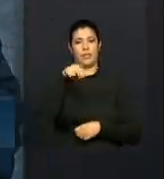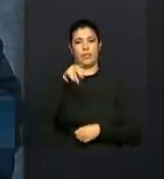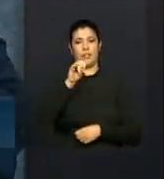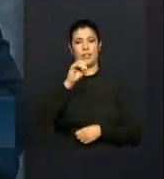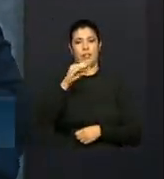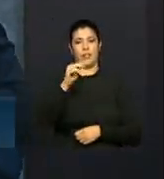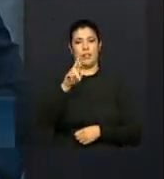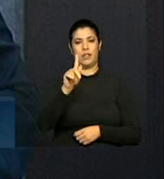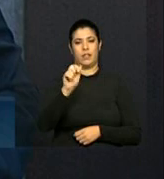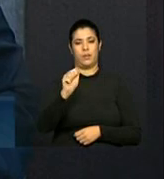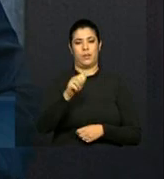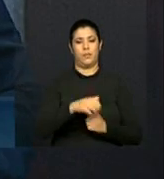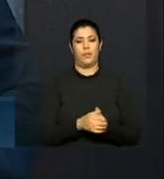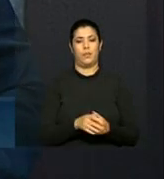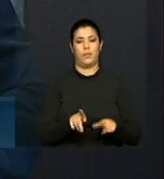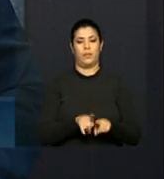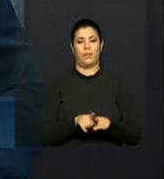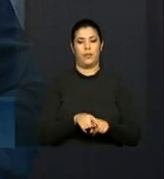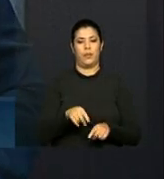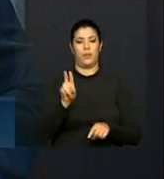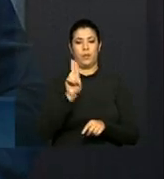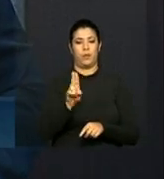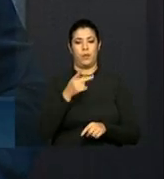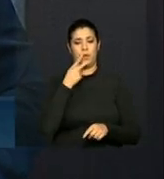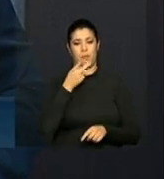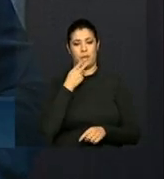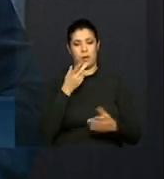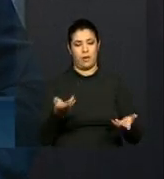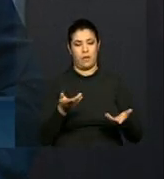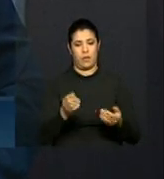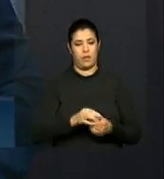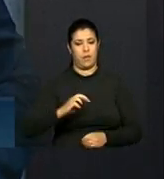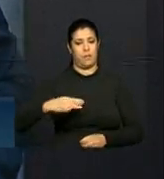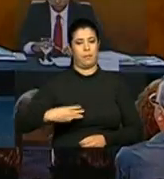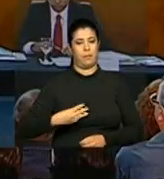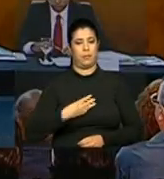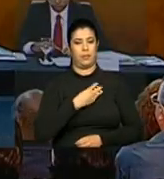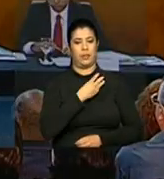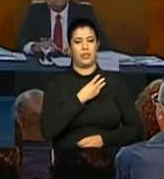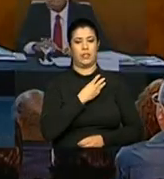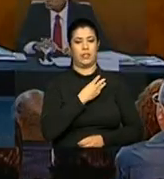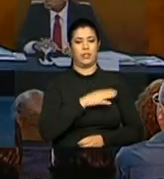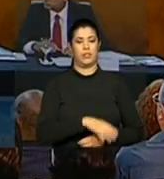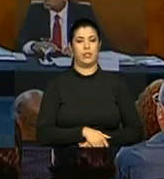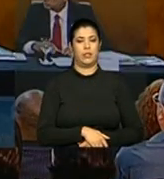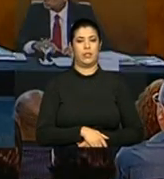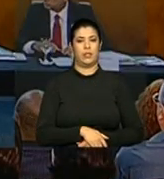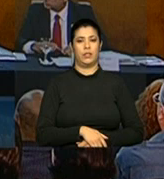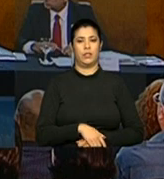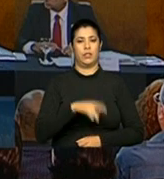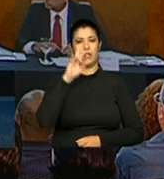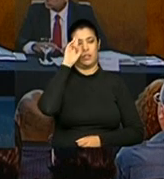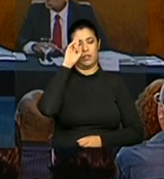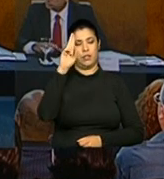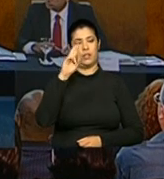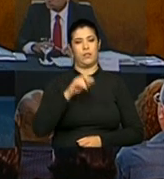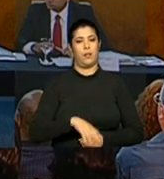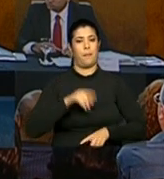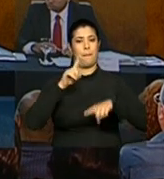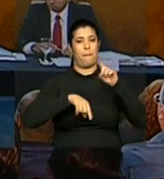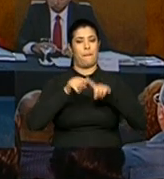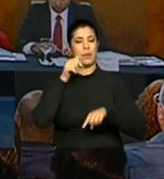Far uso da palavra neste momento, sua excelência ministra chefe da Secretaria de Políticas para as mulheres da presidência da